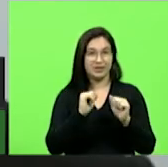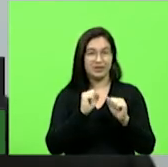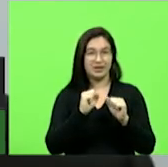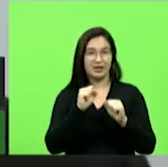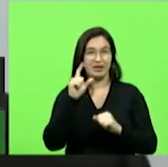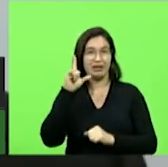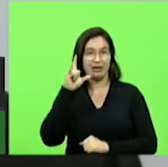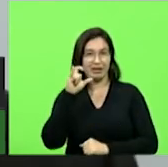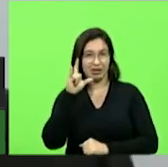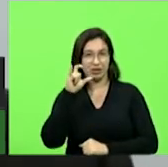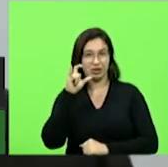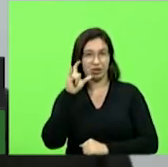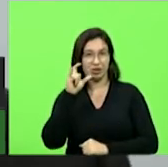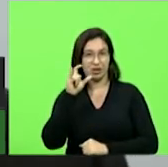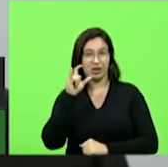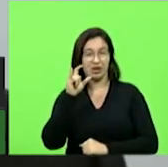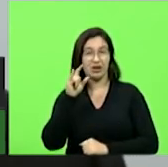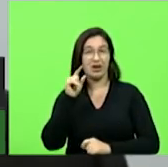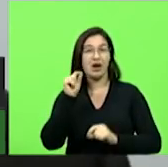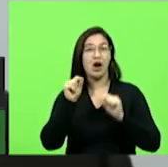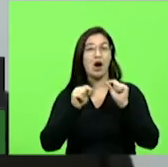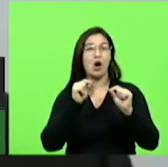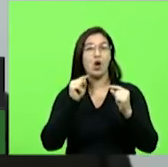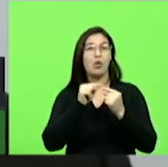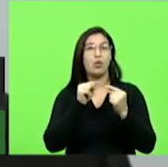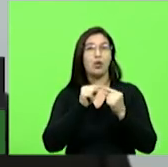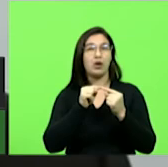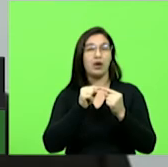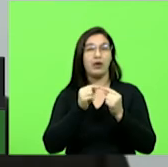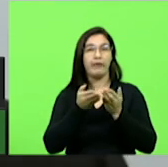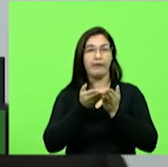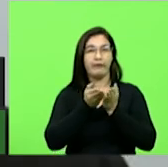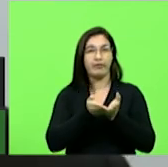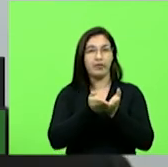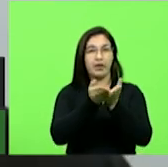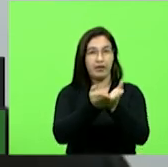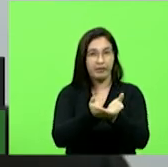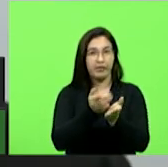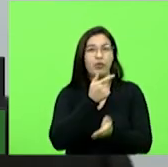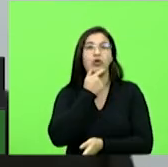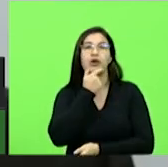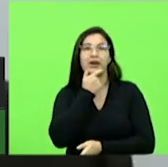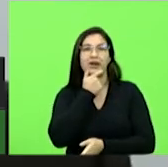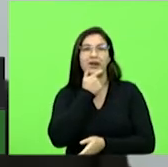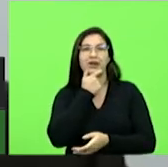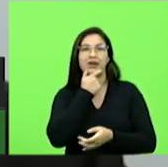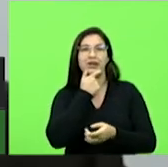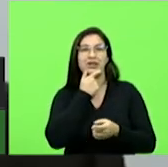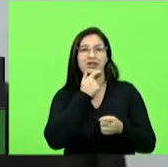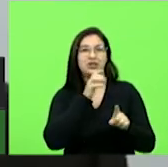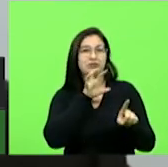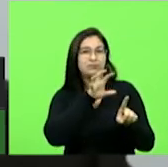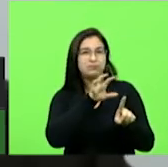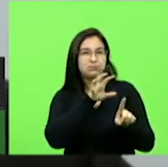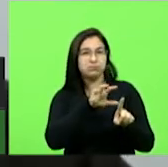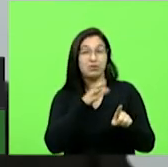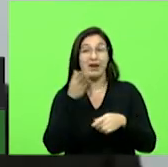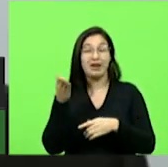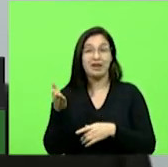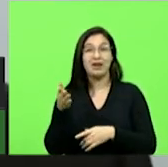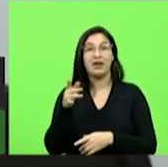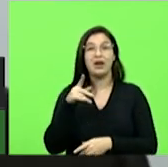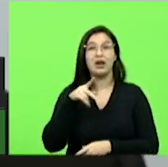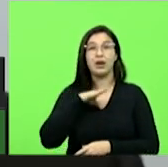colocou que inglês vê era quando os navios ingleses eram atacados, aí a coroa portuguesa dizia, não, deixa que eu